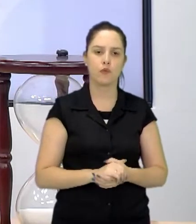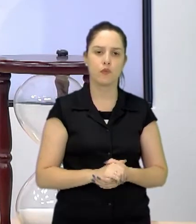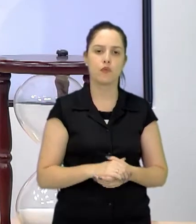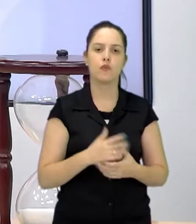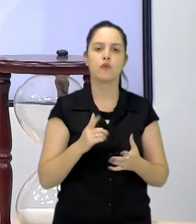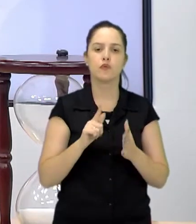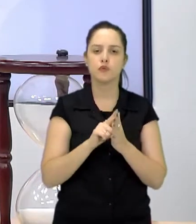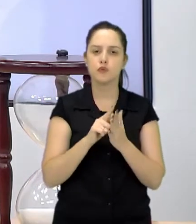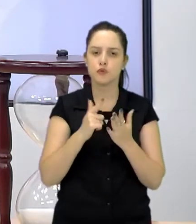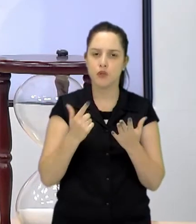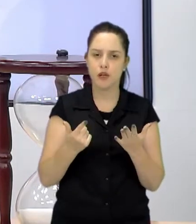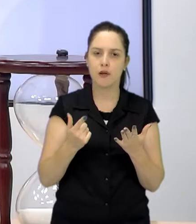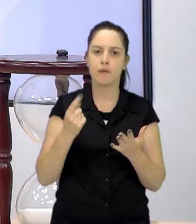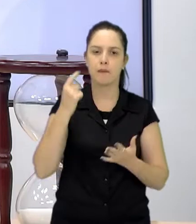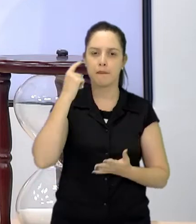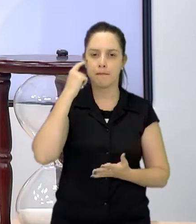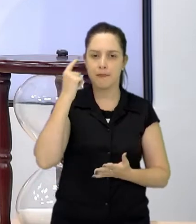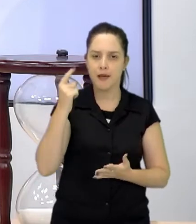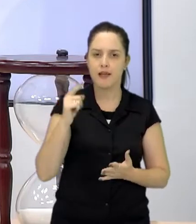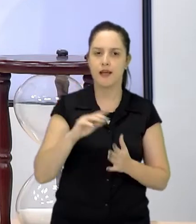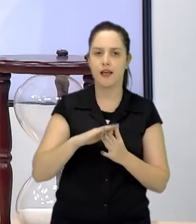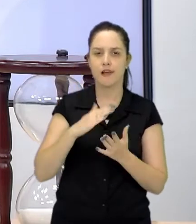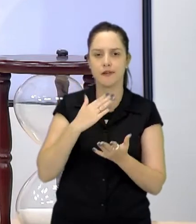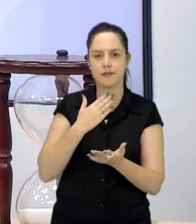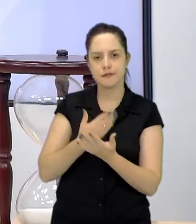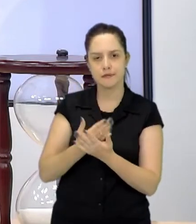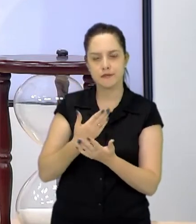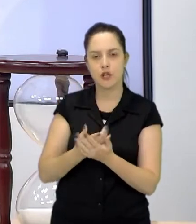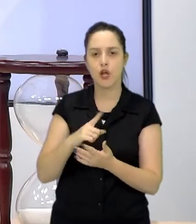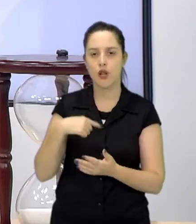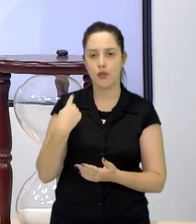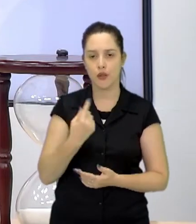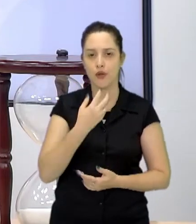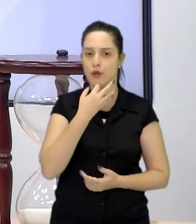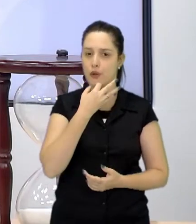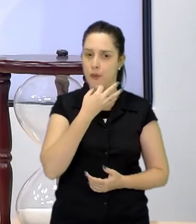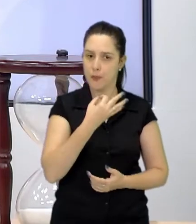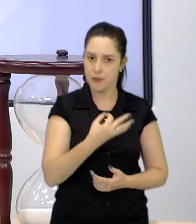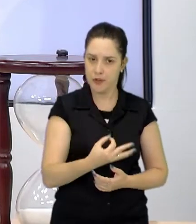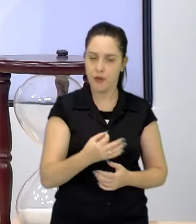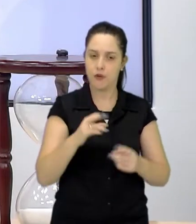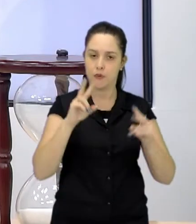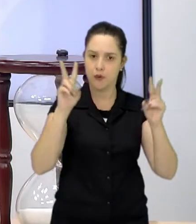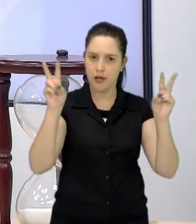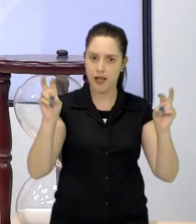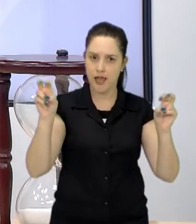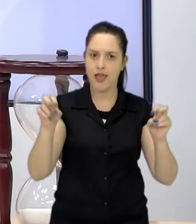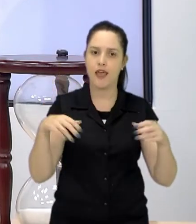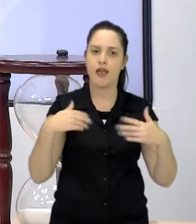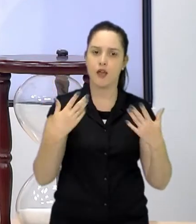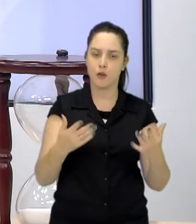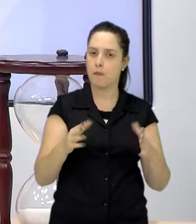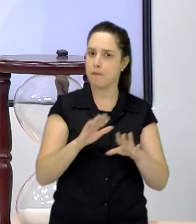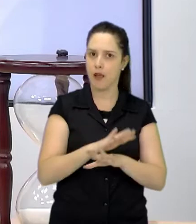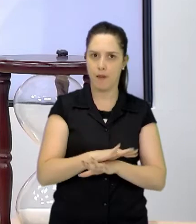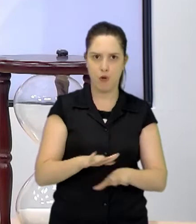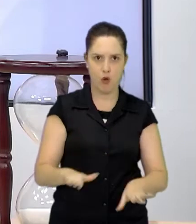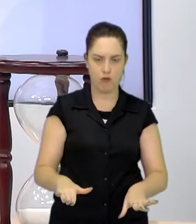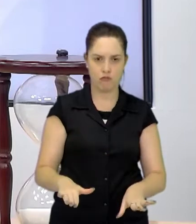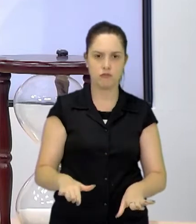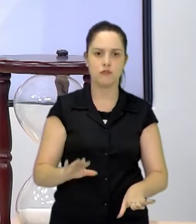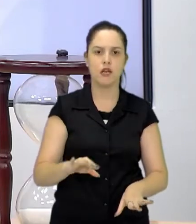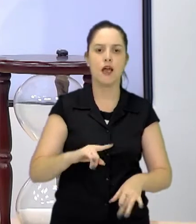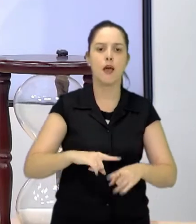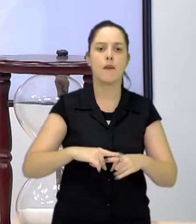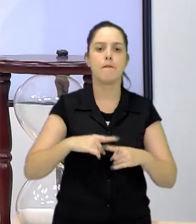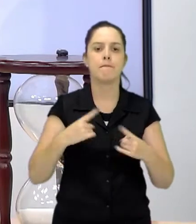jornal, a revista pensa. Então, eles colocam lá, nossa opinião sobre tal assunto é essa e ponto. Então, o editorial